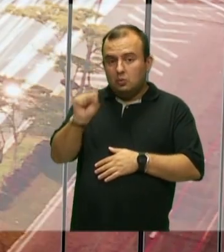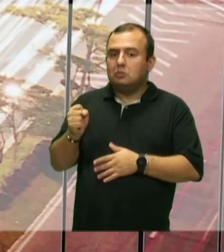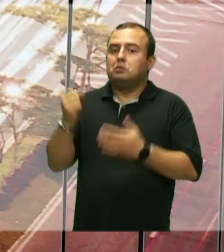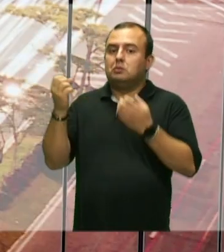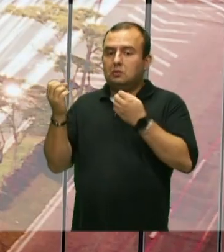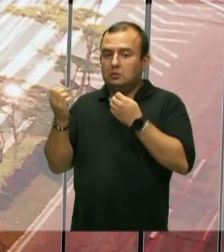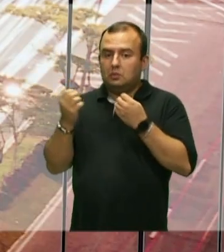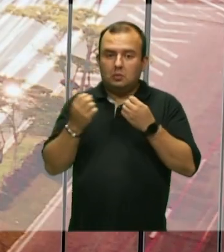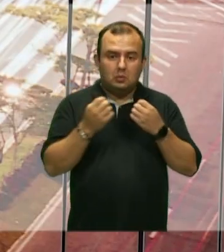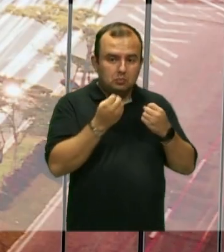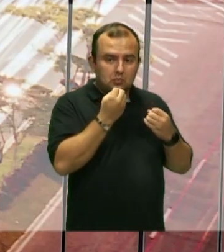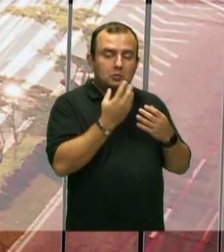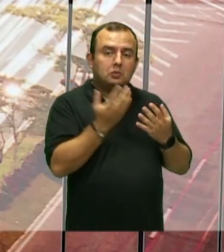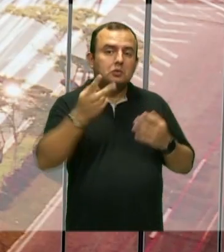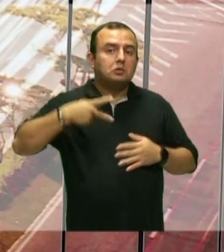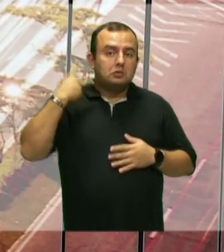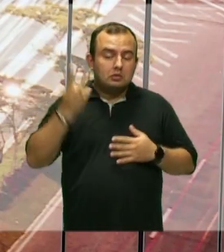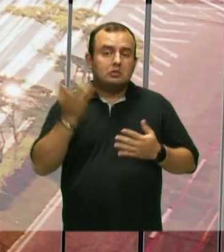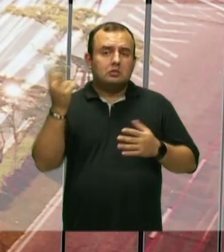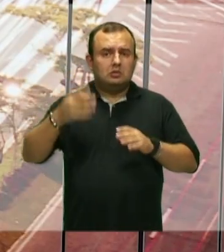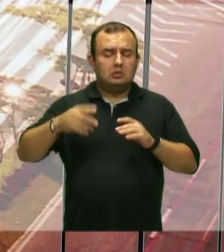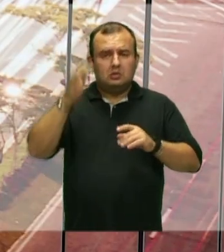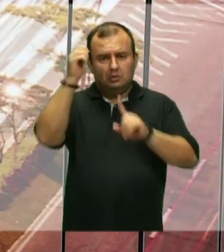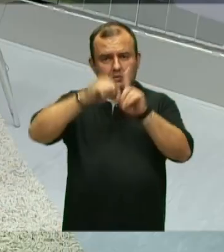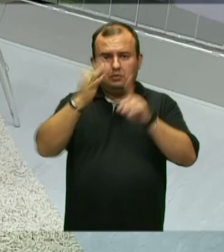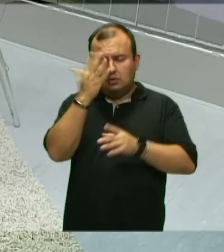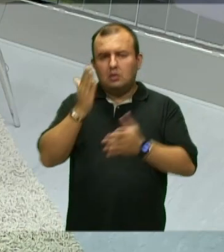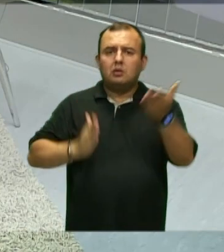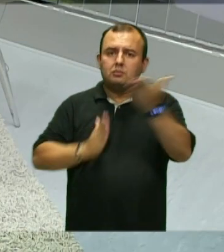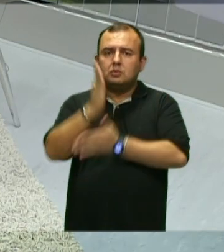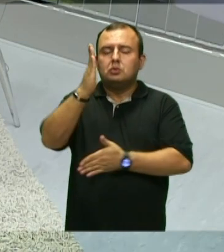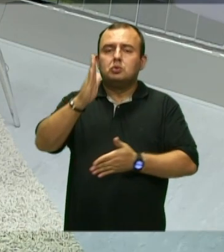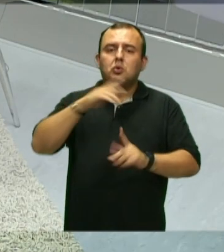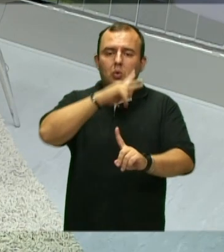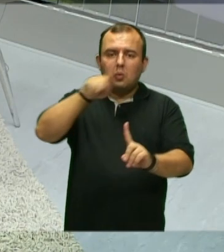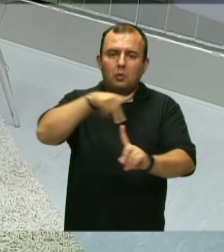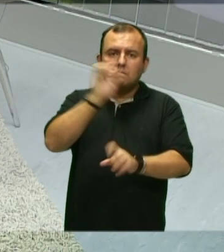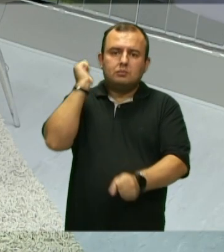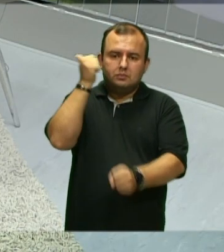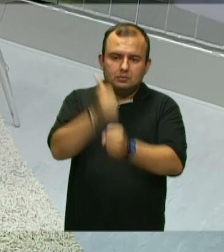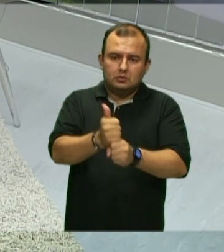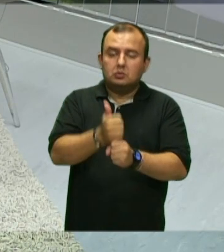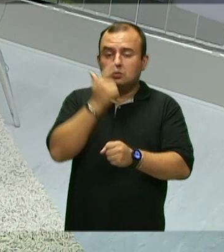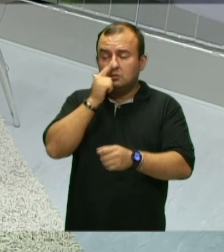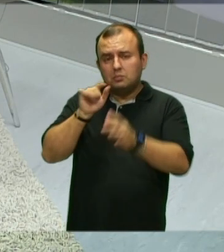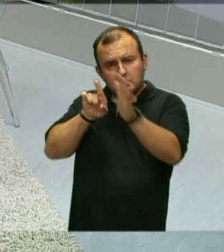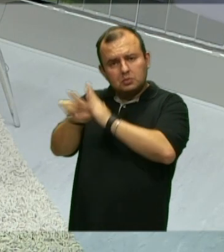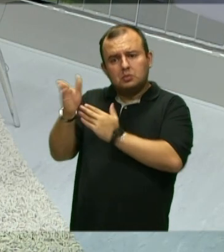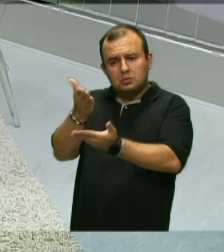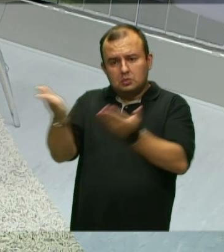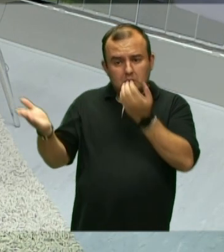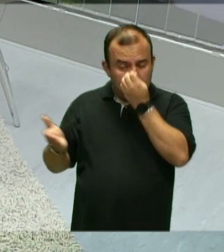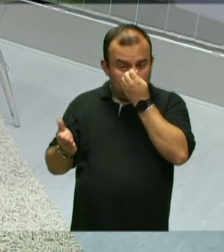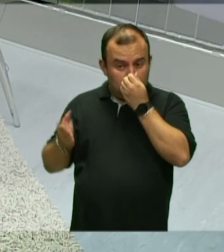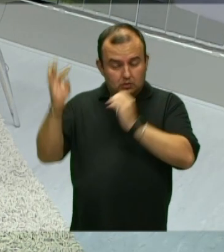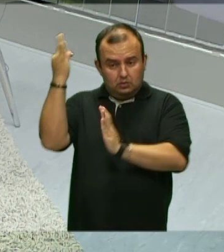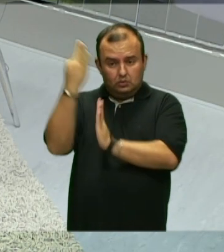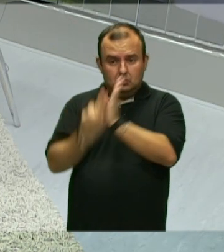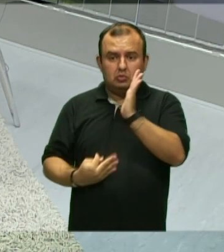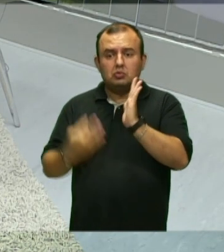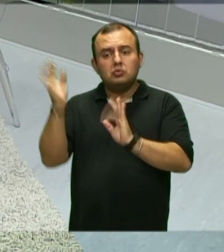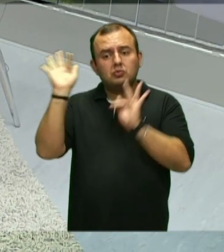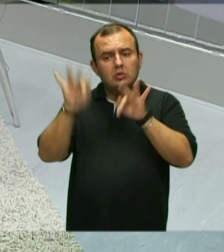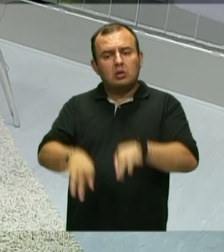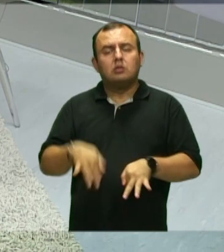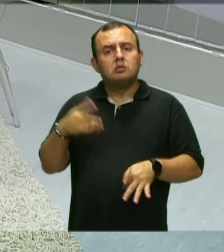em fevereiro a Câmara de Vereadores aprovou o plano diretor. Eu pergunto para o senhor se o texto final